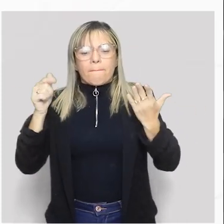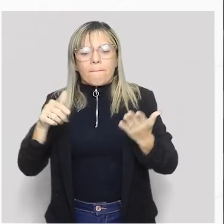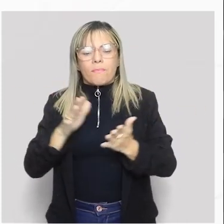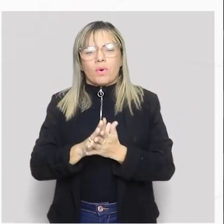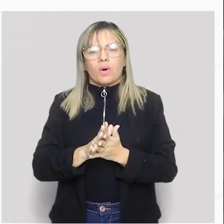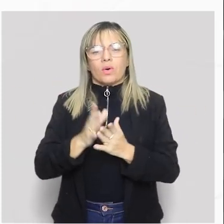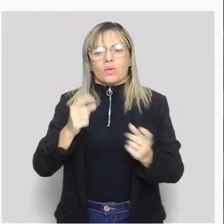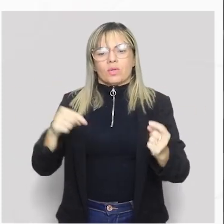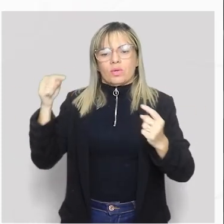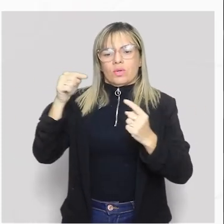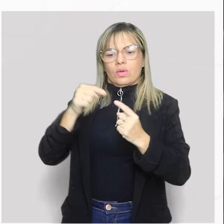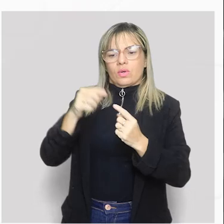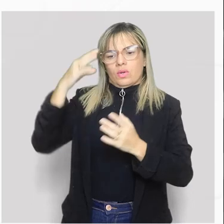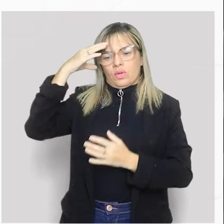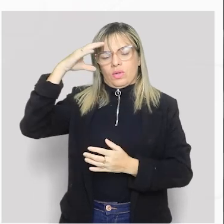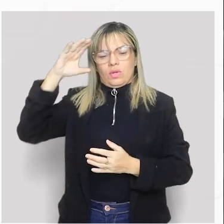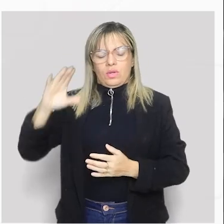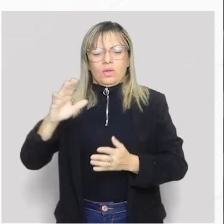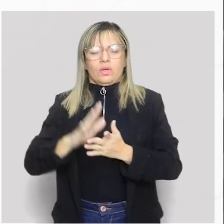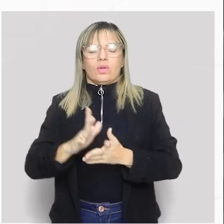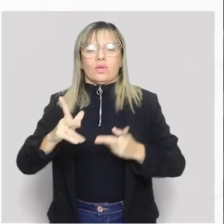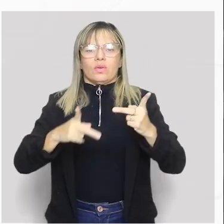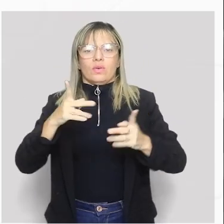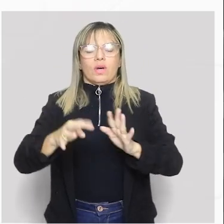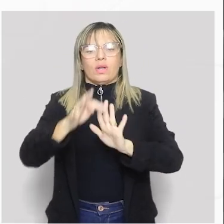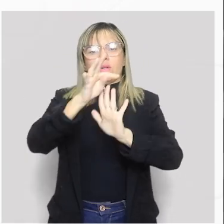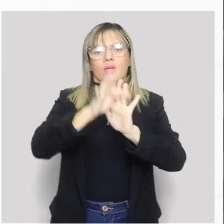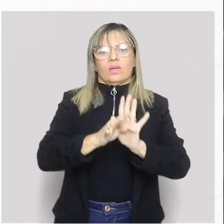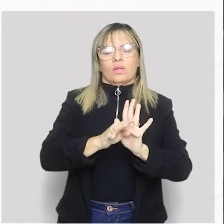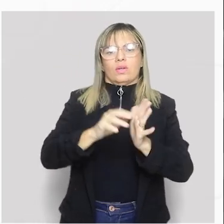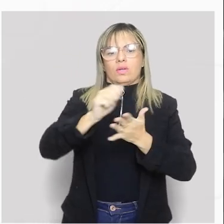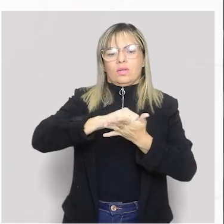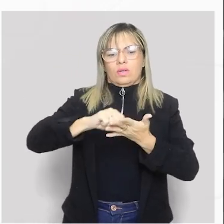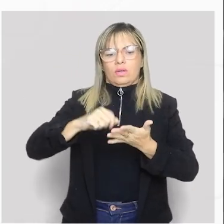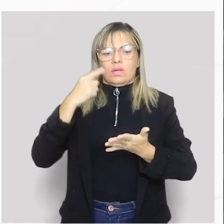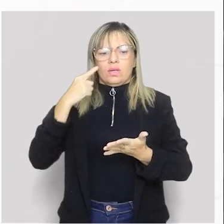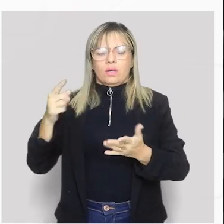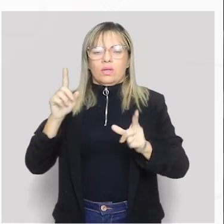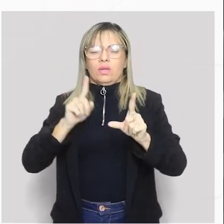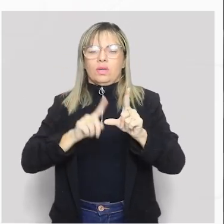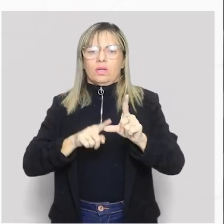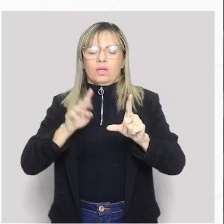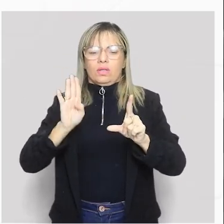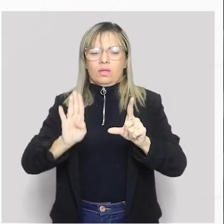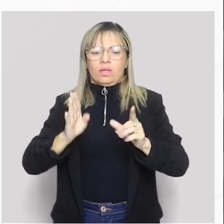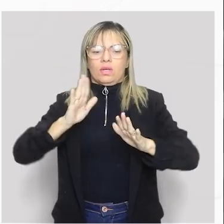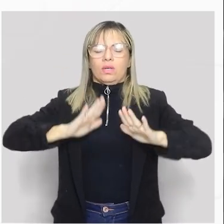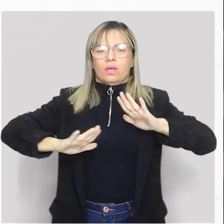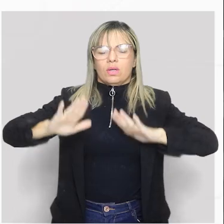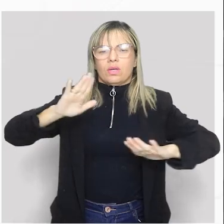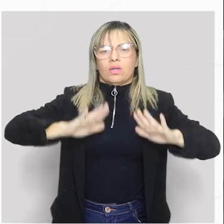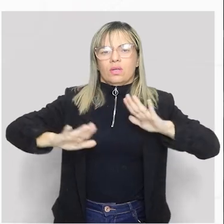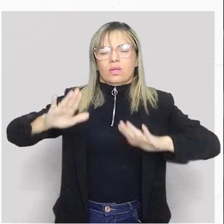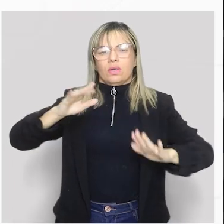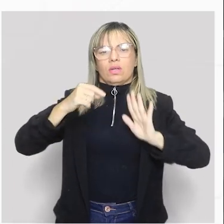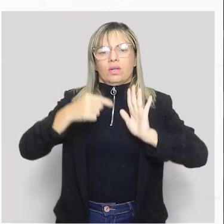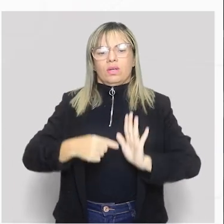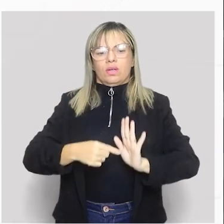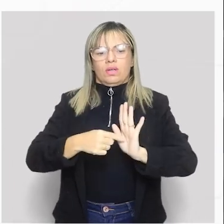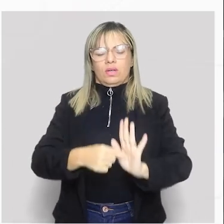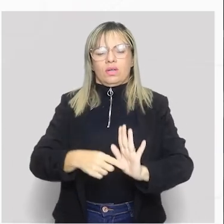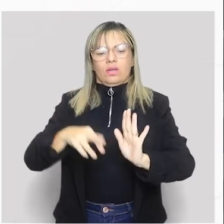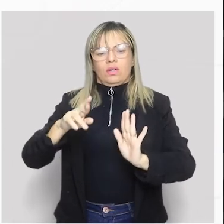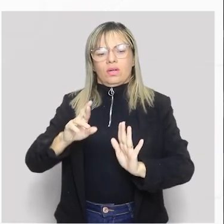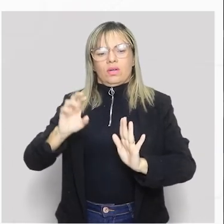objeto cultural sobre o qual se fala no texto. Cuidado com a letra B, porque a letra B, ela traz a resenha, e